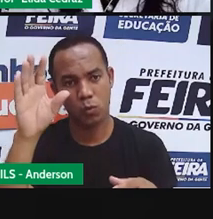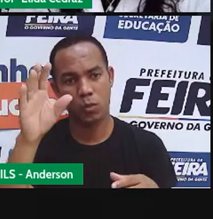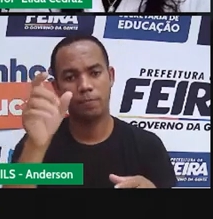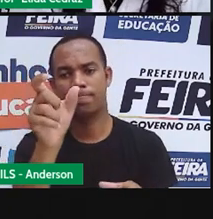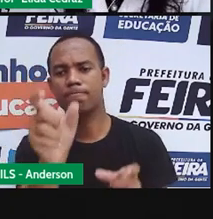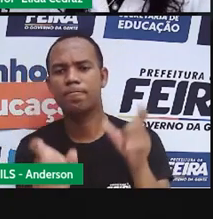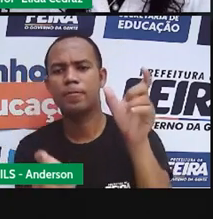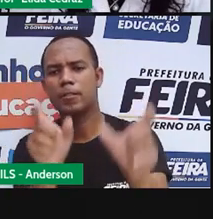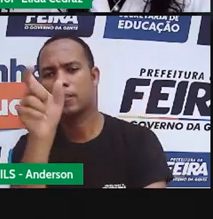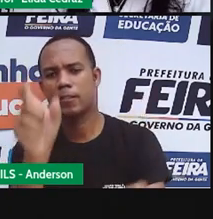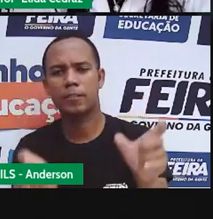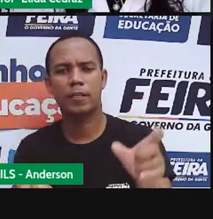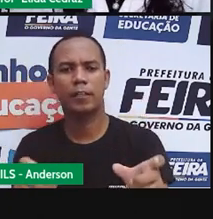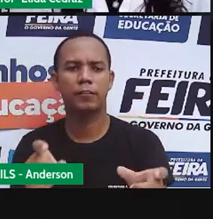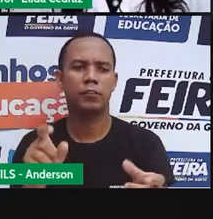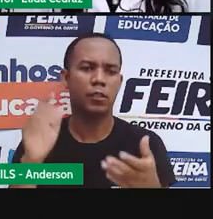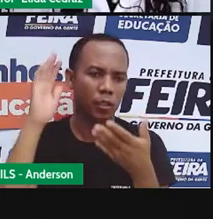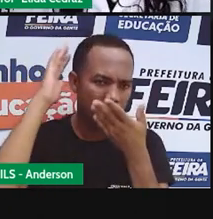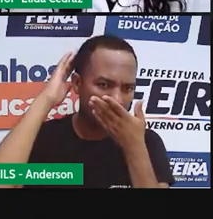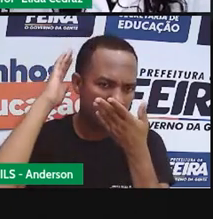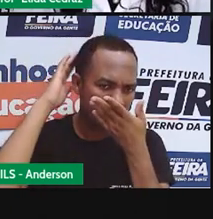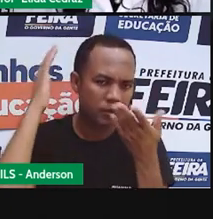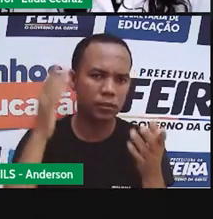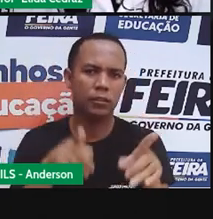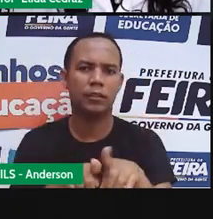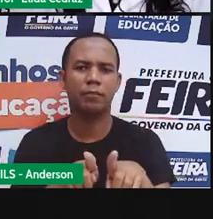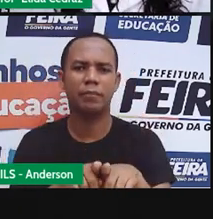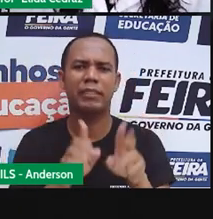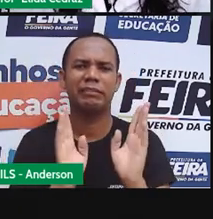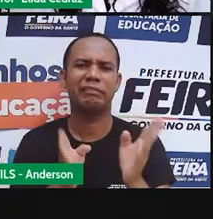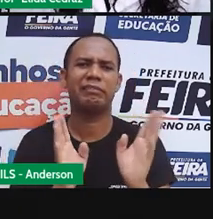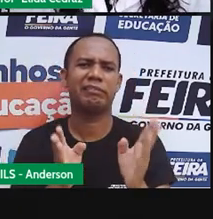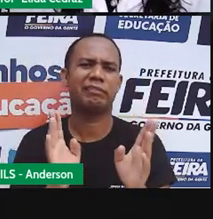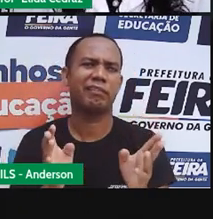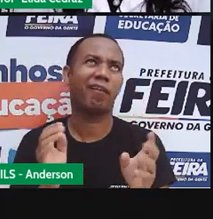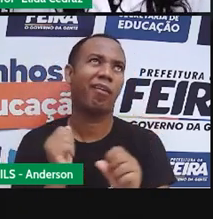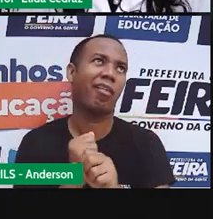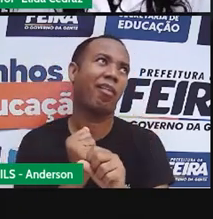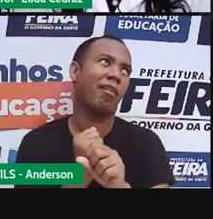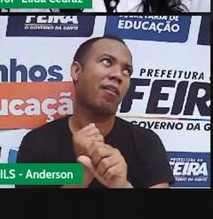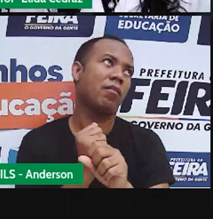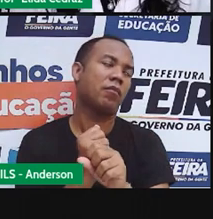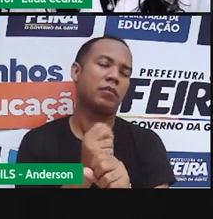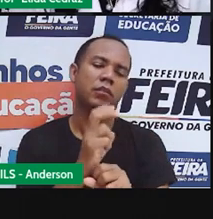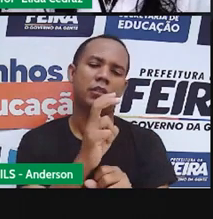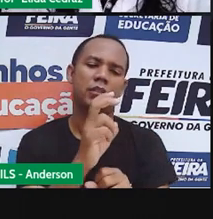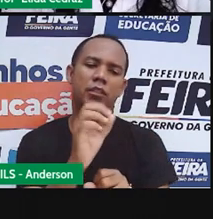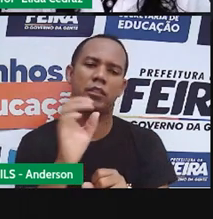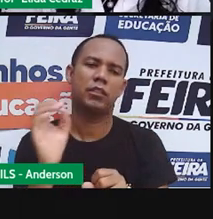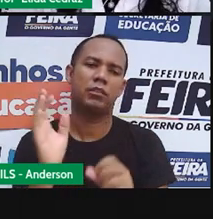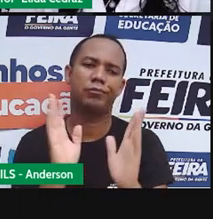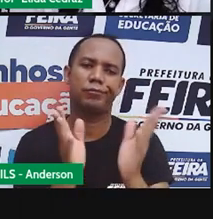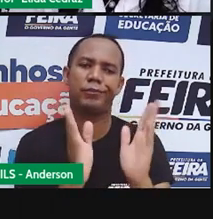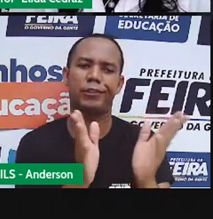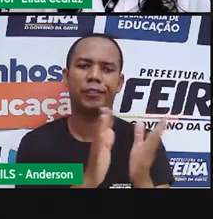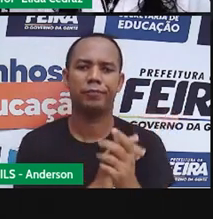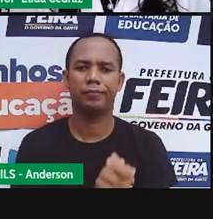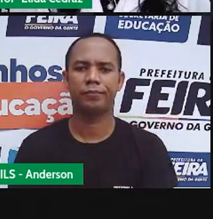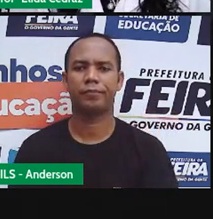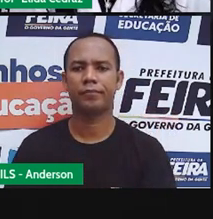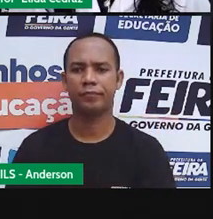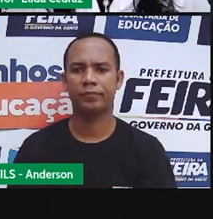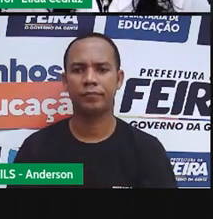identidade indígena hoje, 500 anos depois dos portugueses terem chegado aqui.